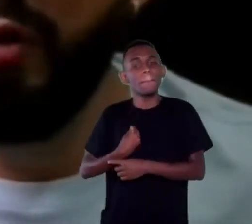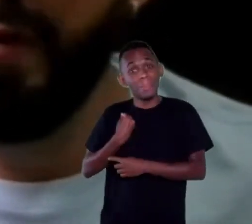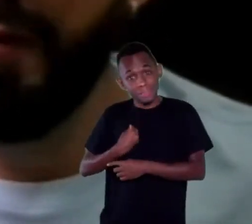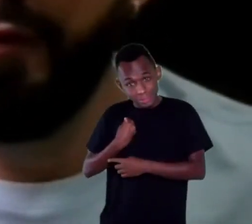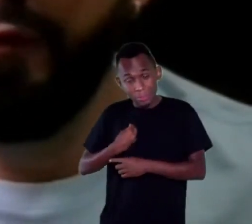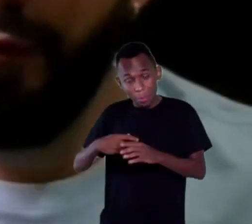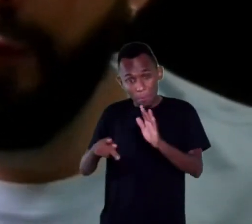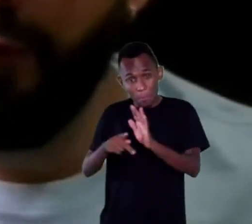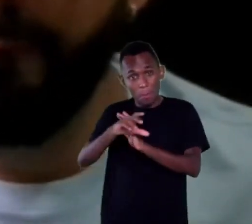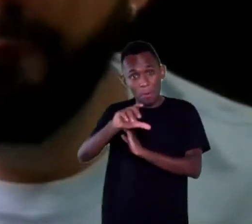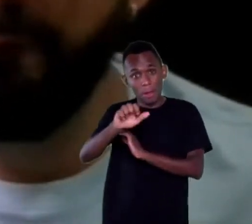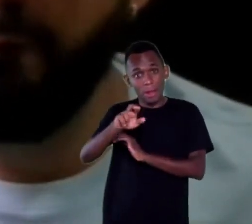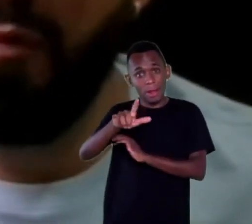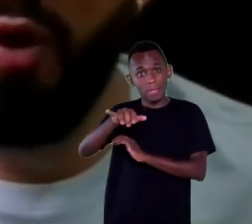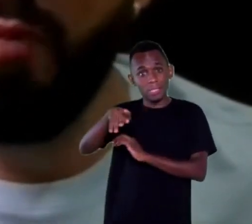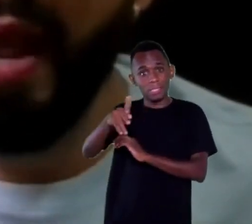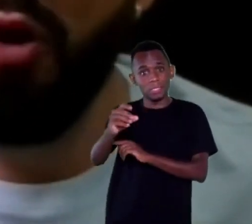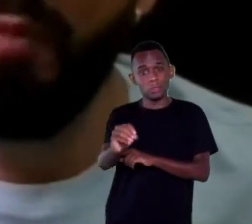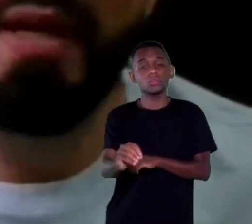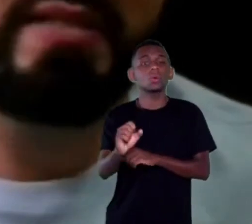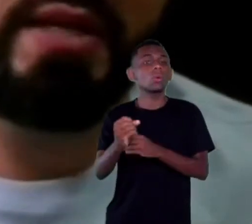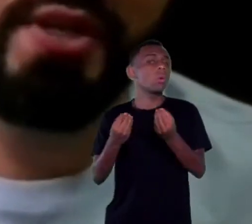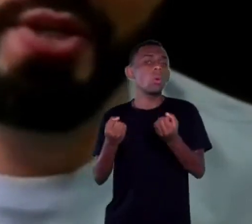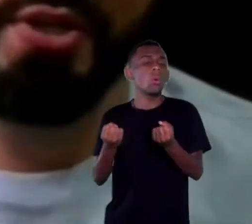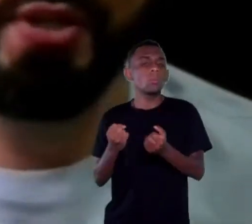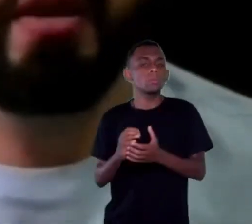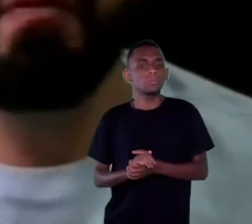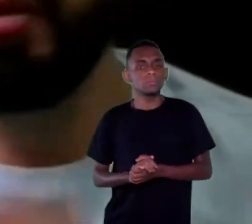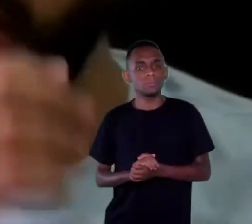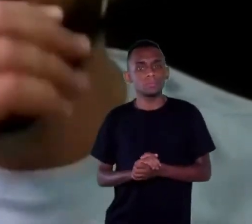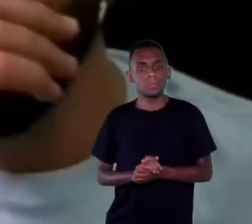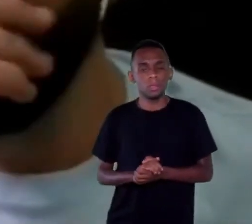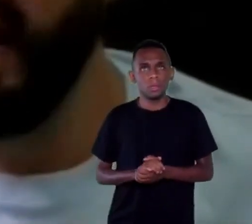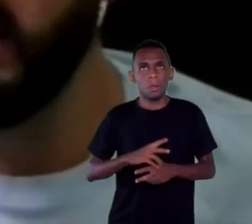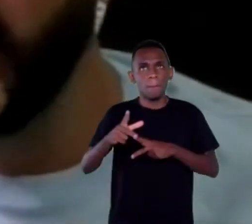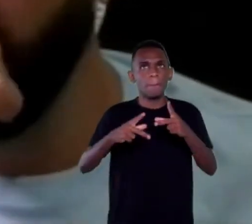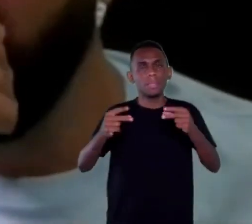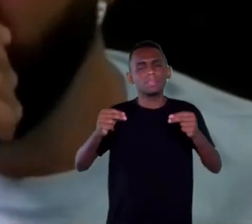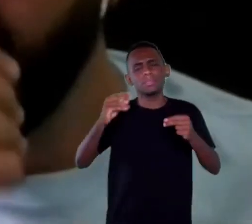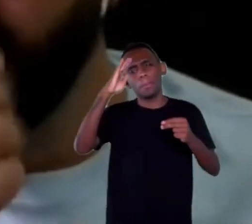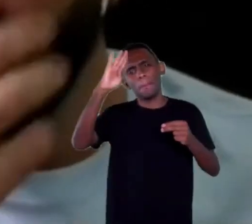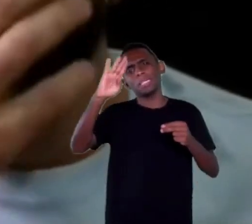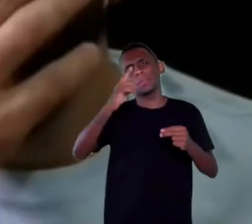Carlinhos Brau no livro. Foi o maior presente que a gente teve, né?